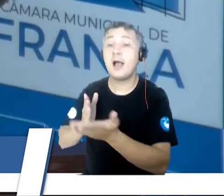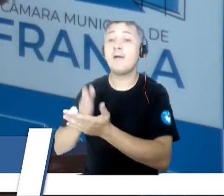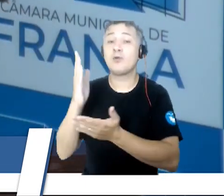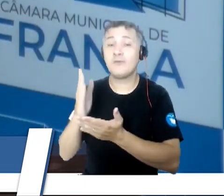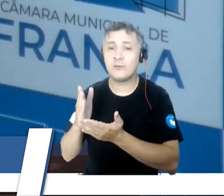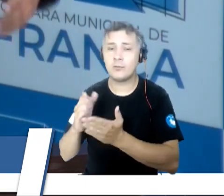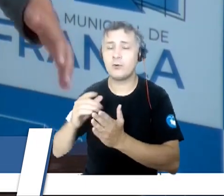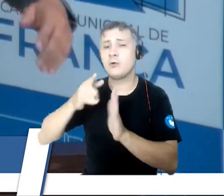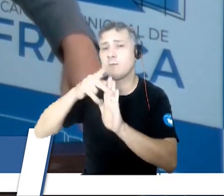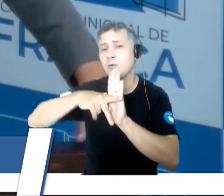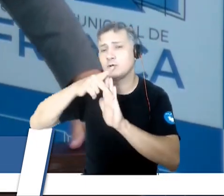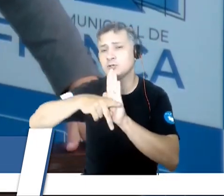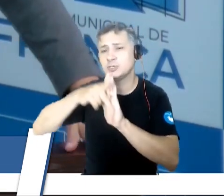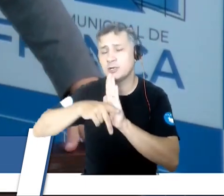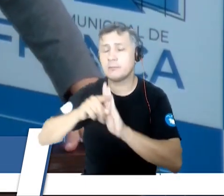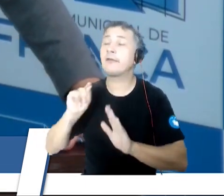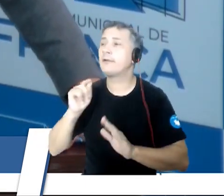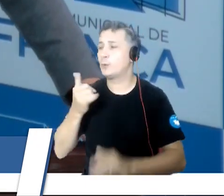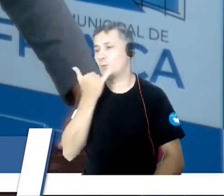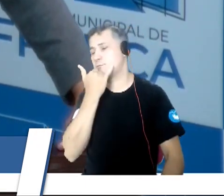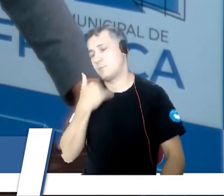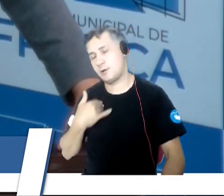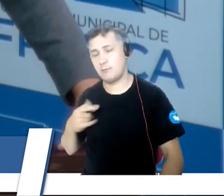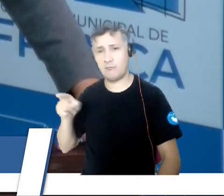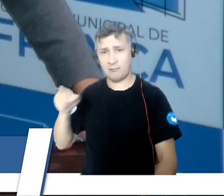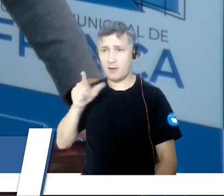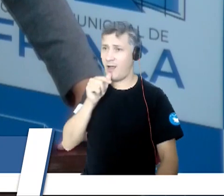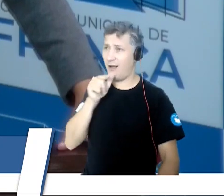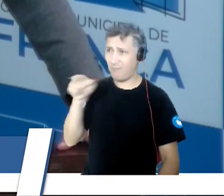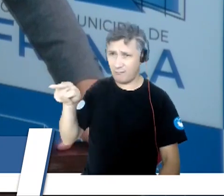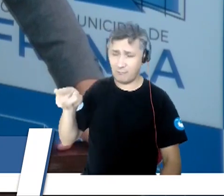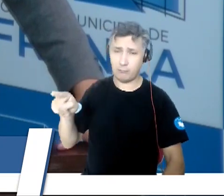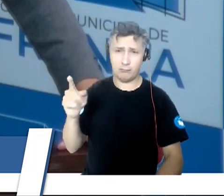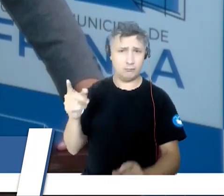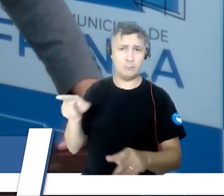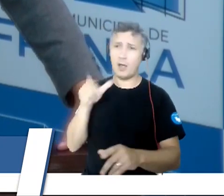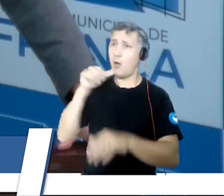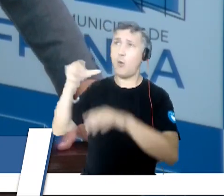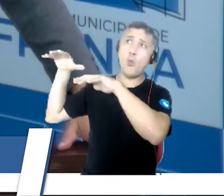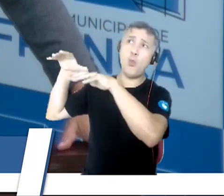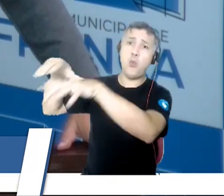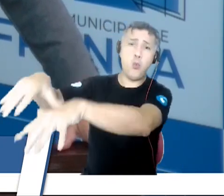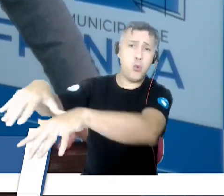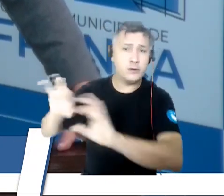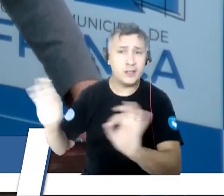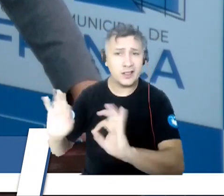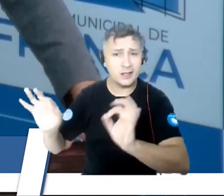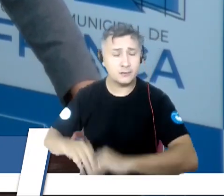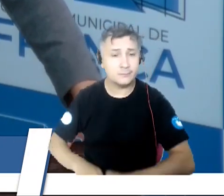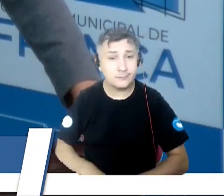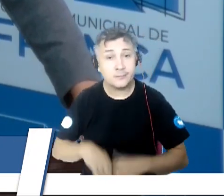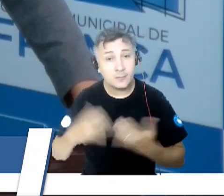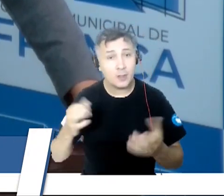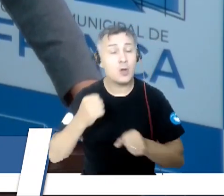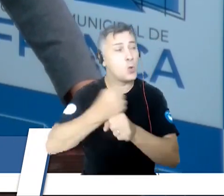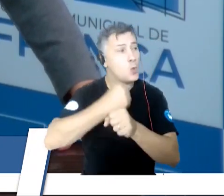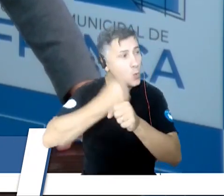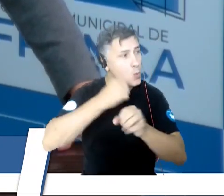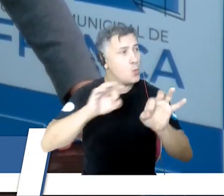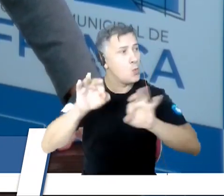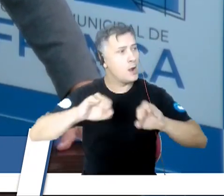porque não joga água ali. E aí, com essa construção dos bairros, ali